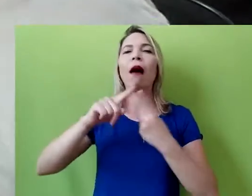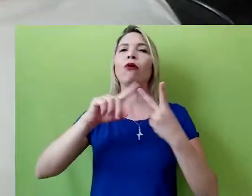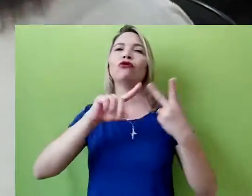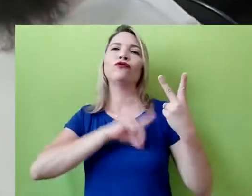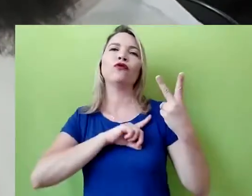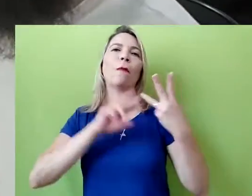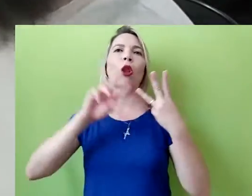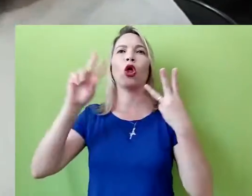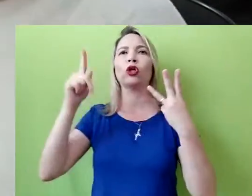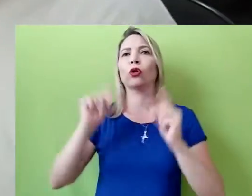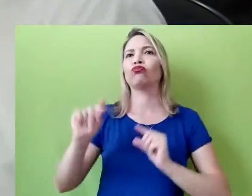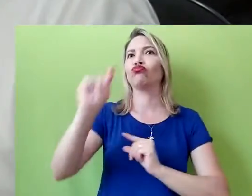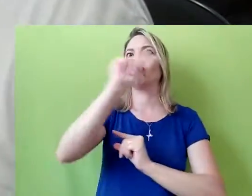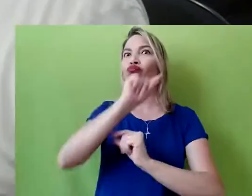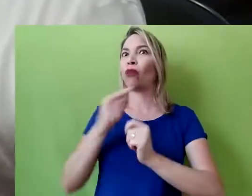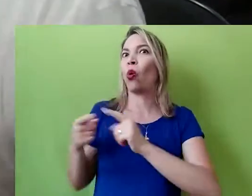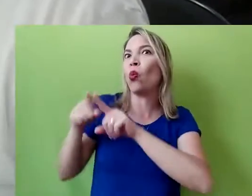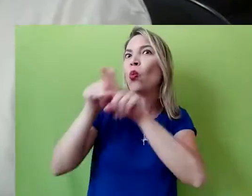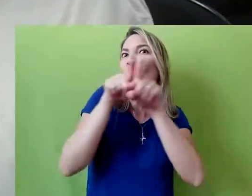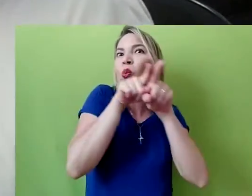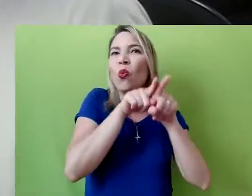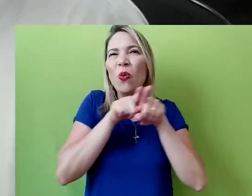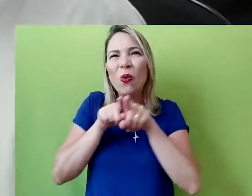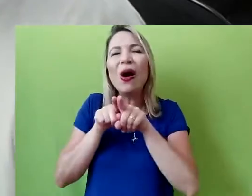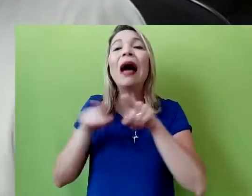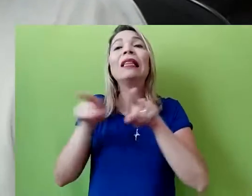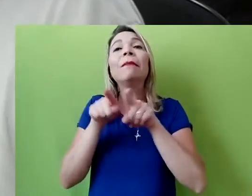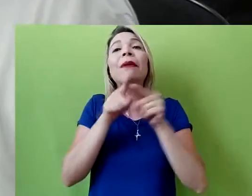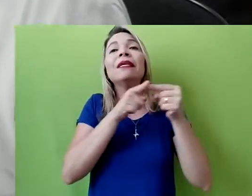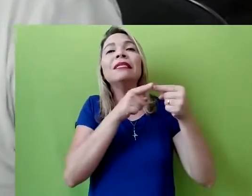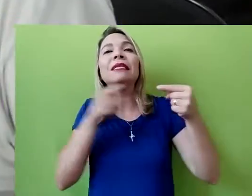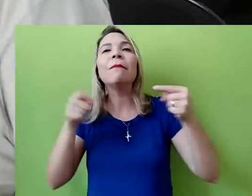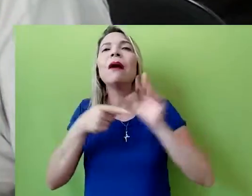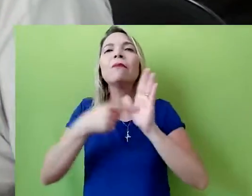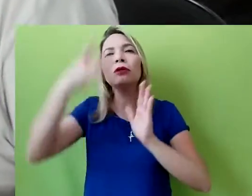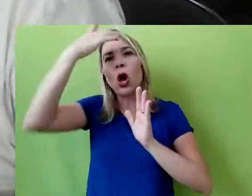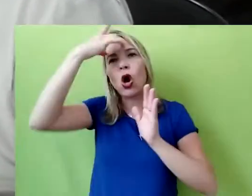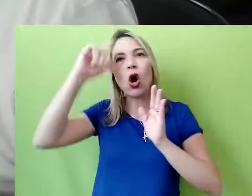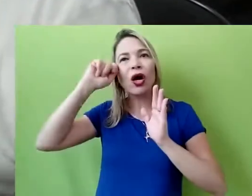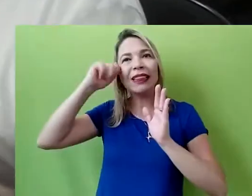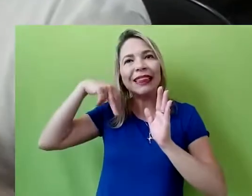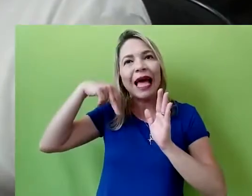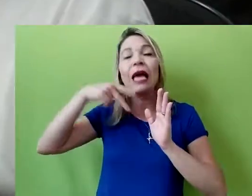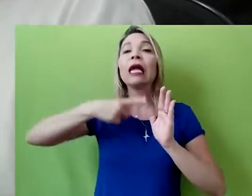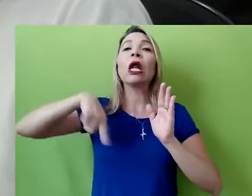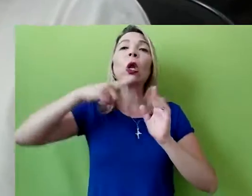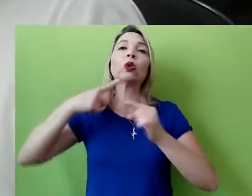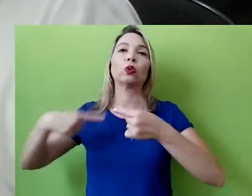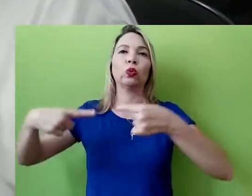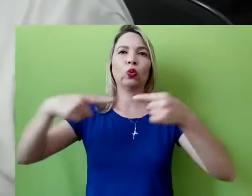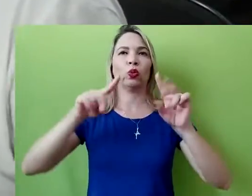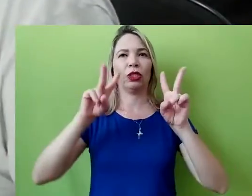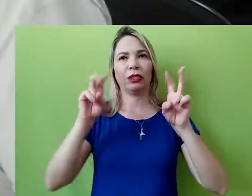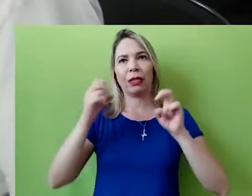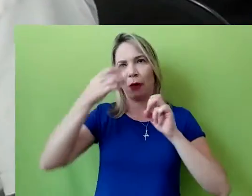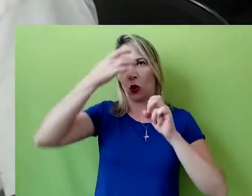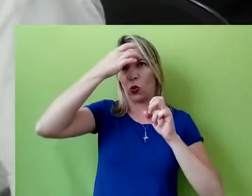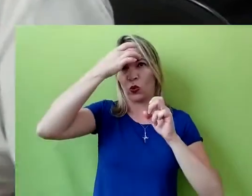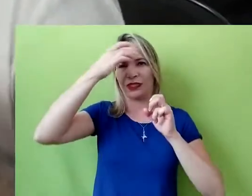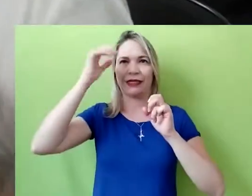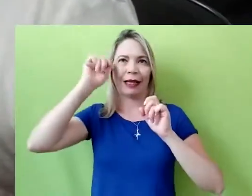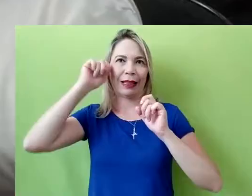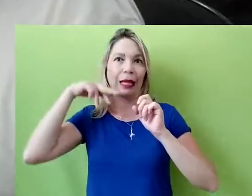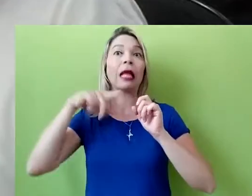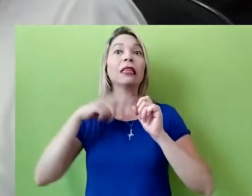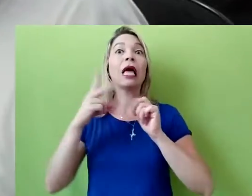BH, Divinópolis, né? É a semana também da consciência negra, a gente vai discutir isso, né?